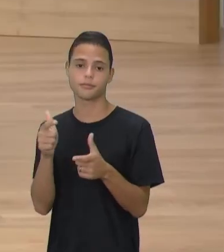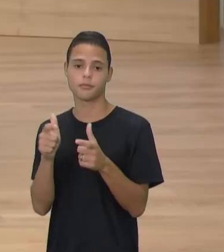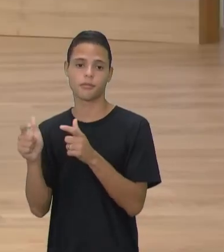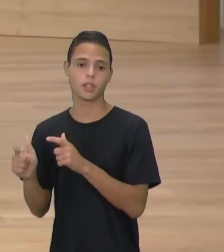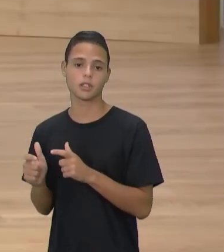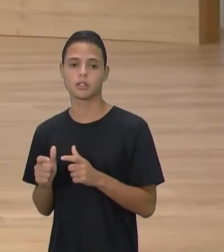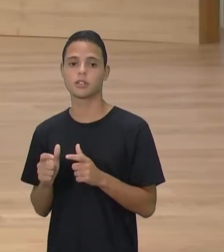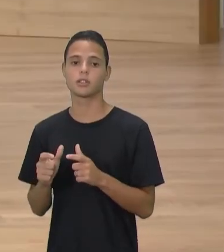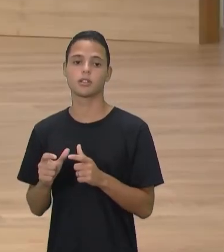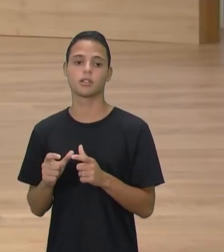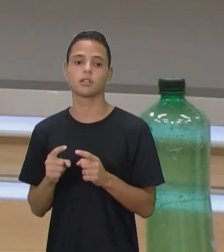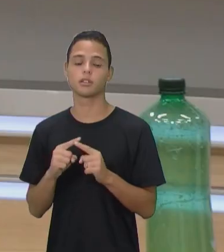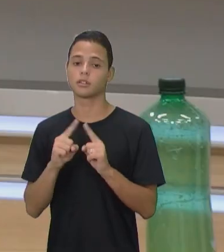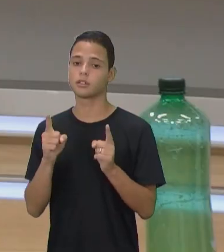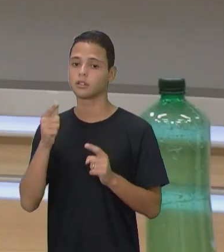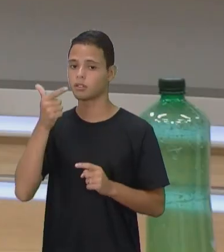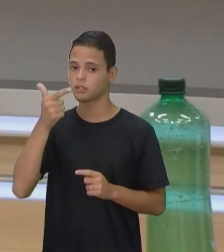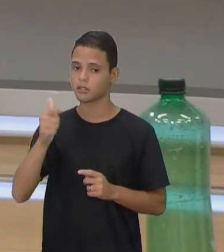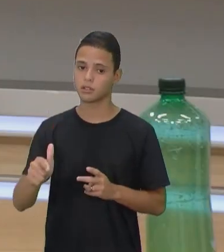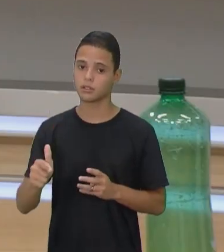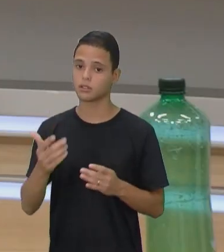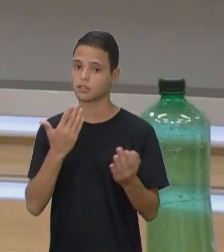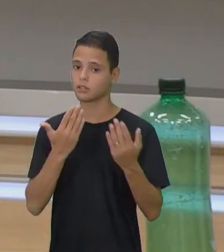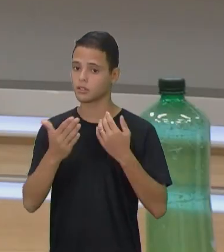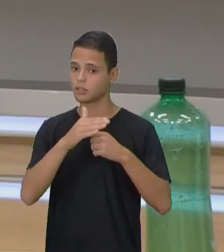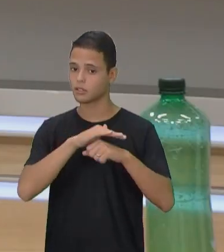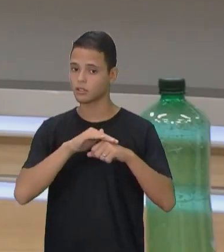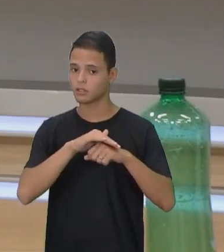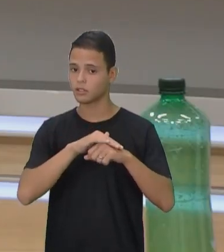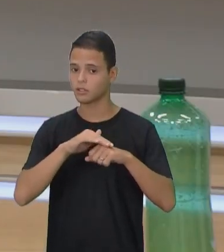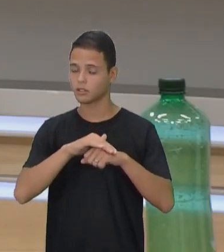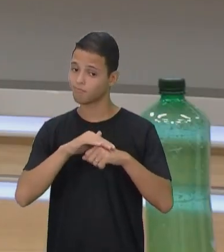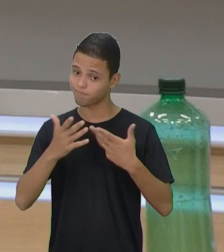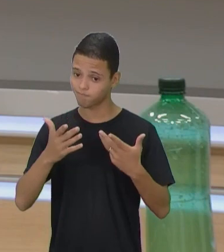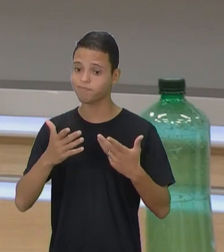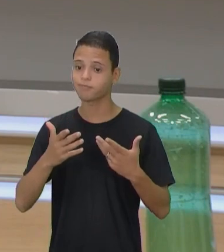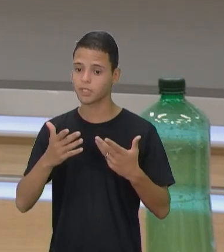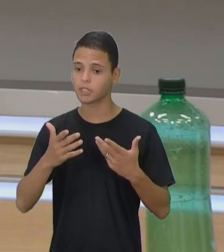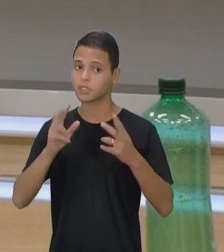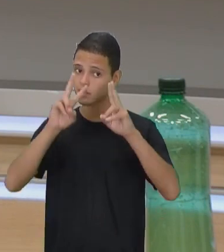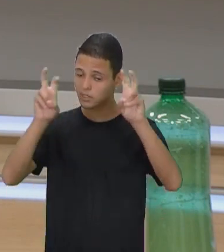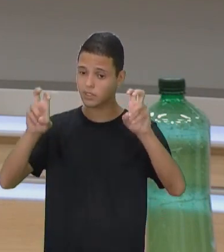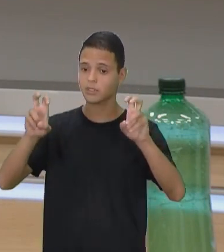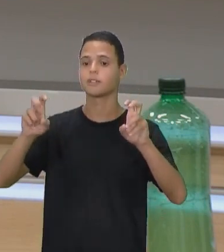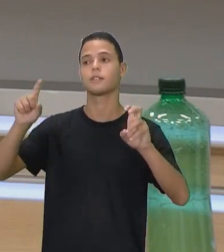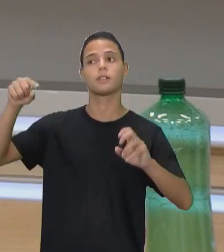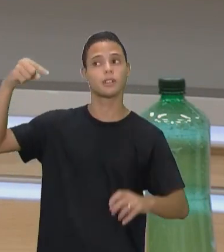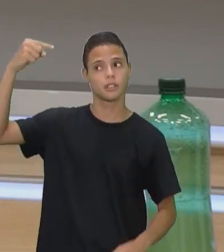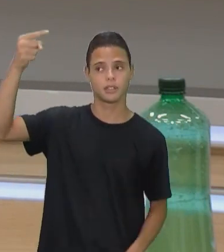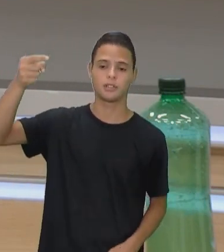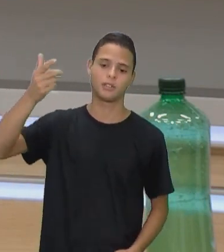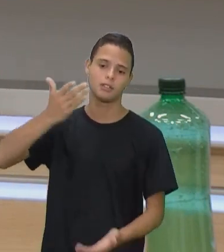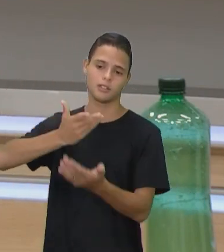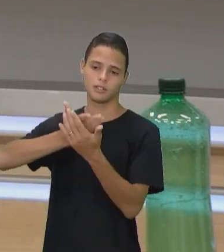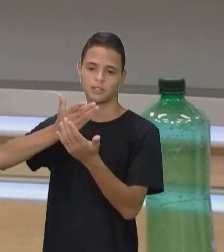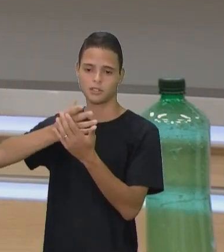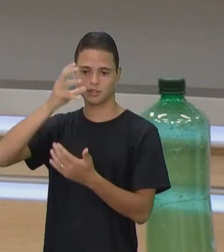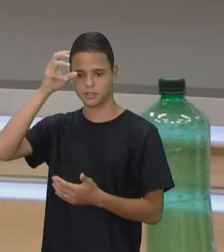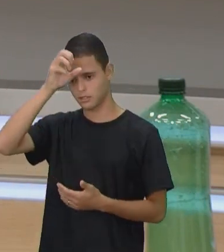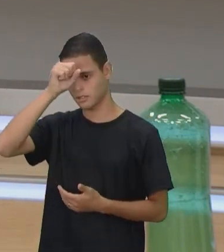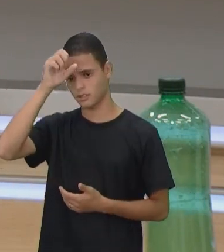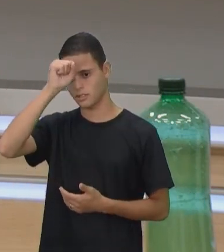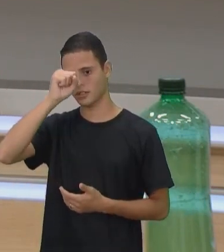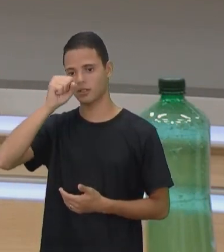Exatamente. Mas, de novo, esse papo, essa visão pós-apocalíptica vai ficar agora para nossas aulas de